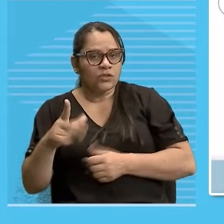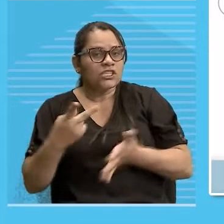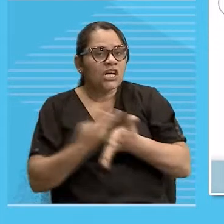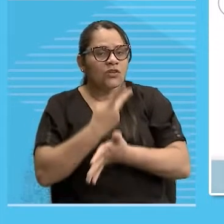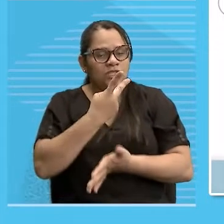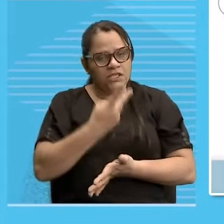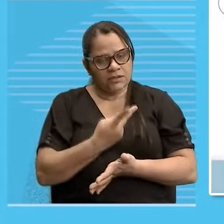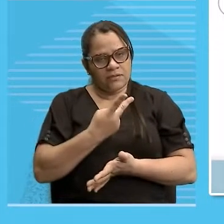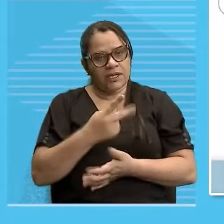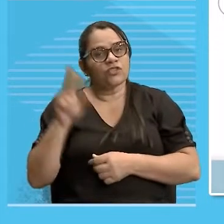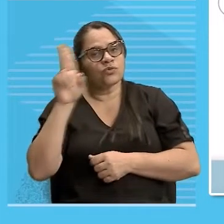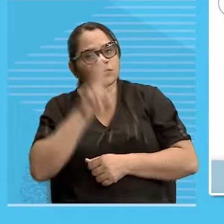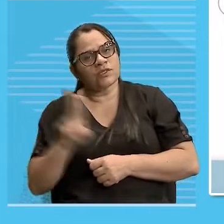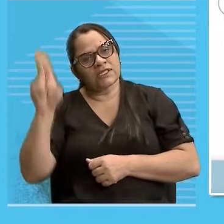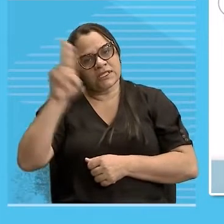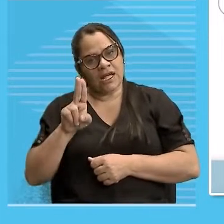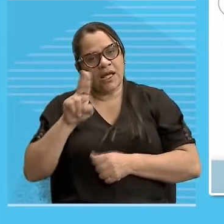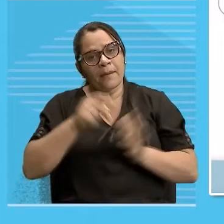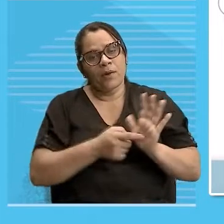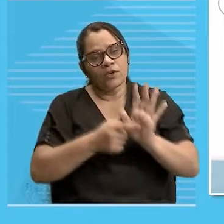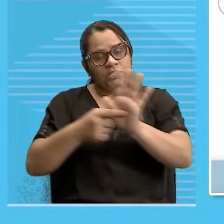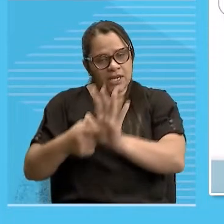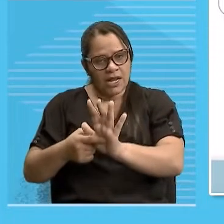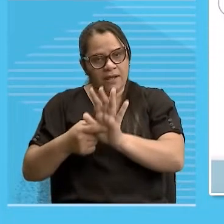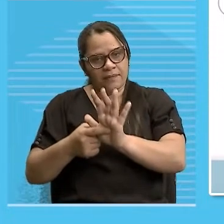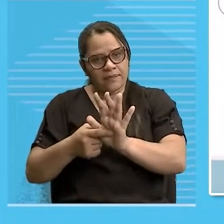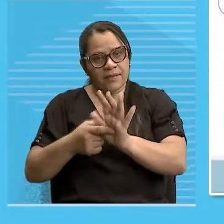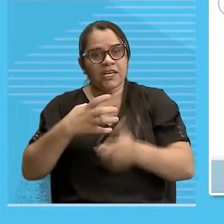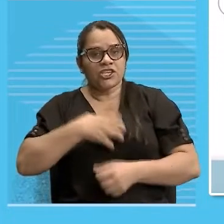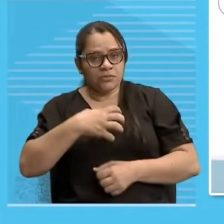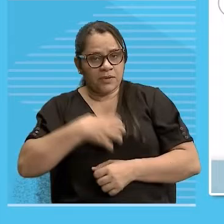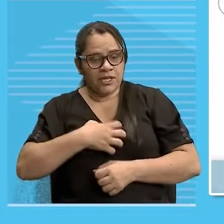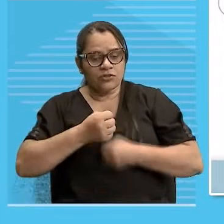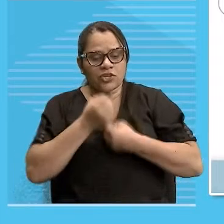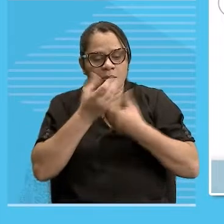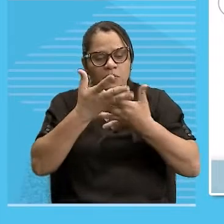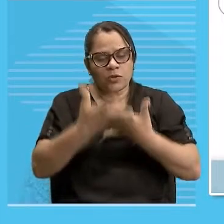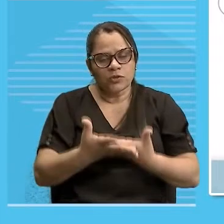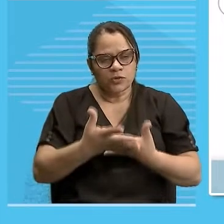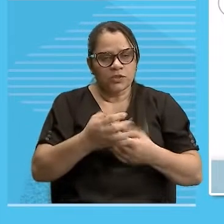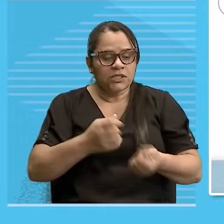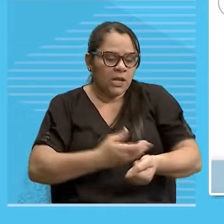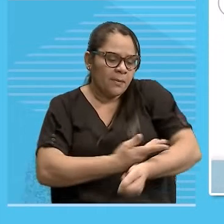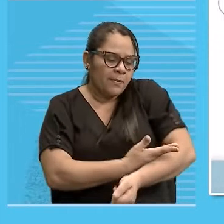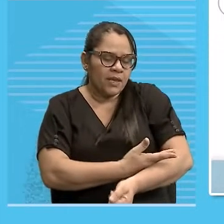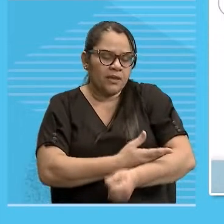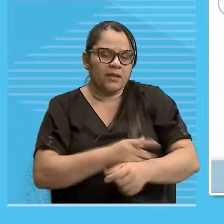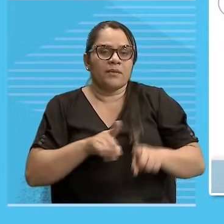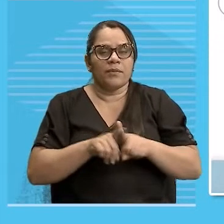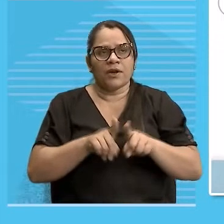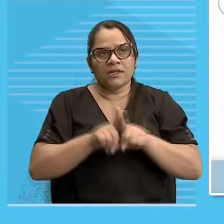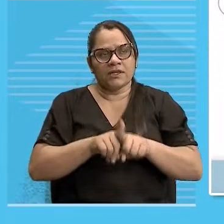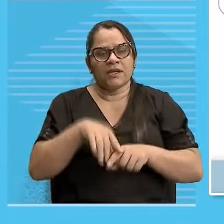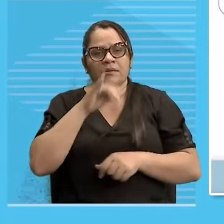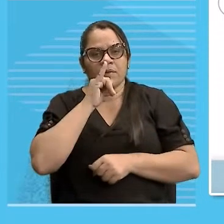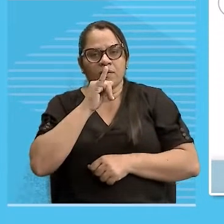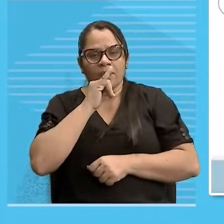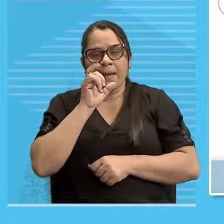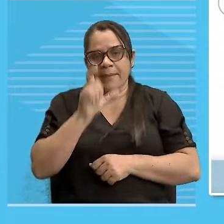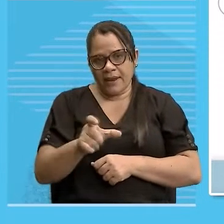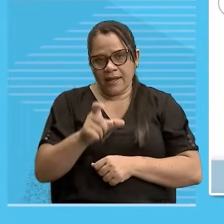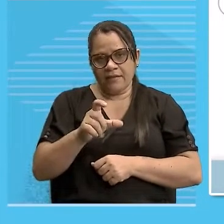circunstâncias, servirem para expressar sentimentos e emoções. Claro que se a gente for tomar, no geral, a palavra coragem, tá? Você